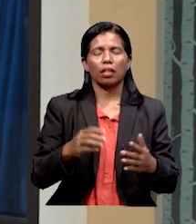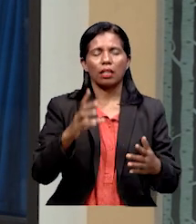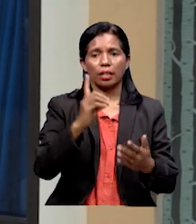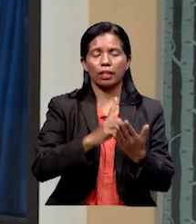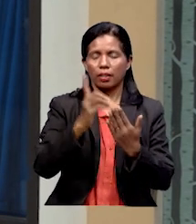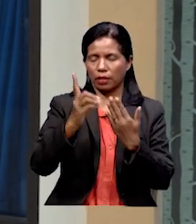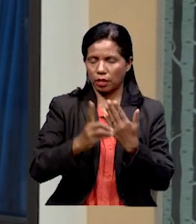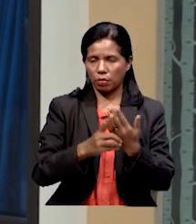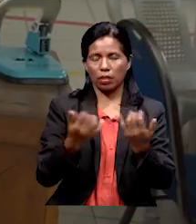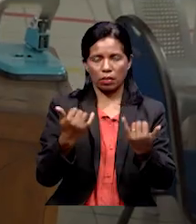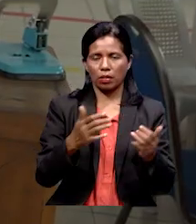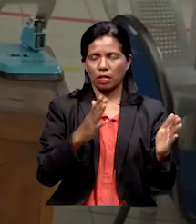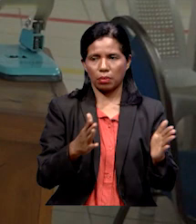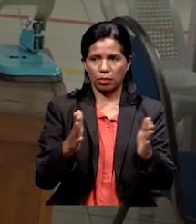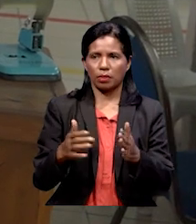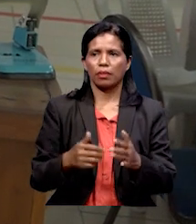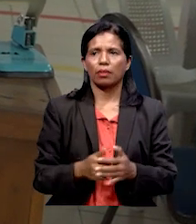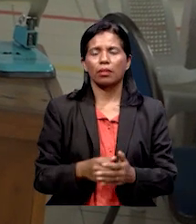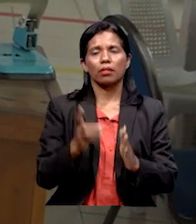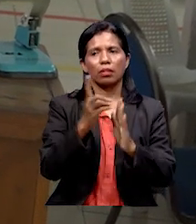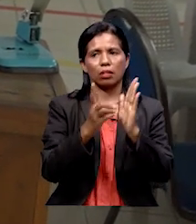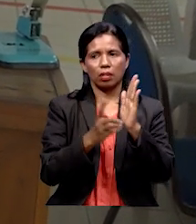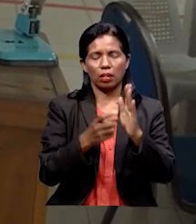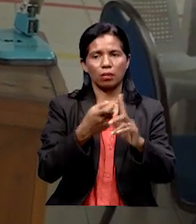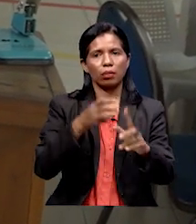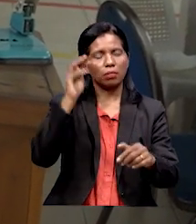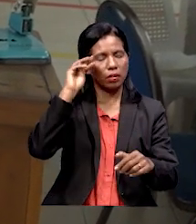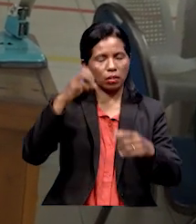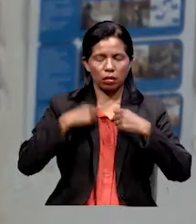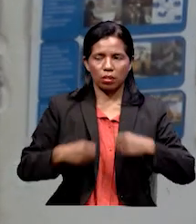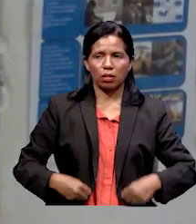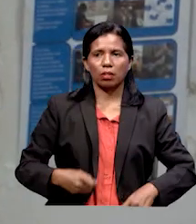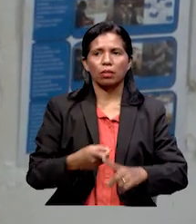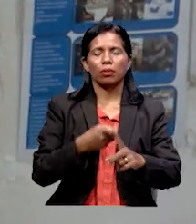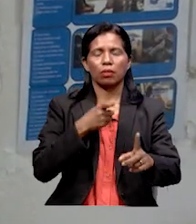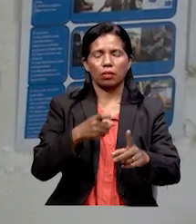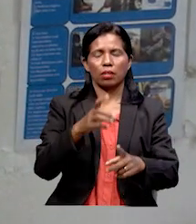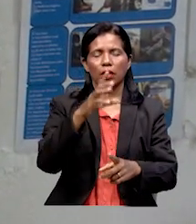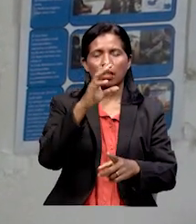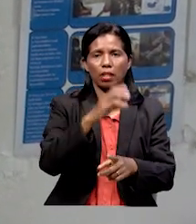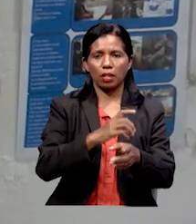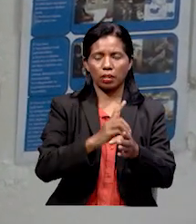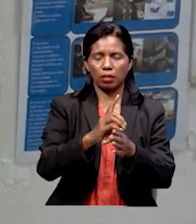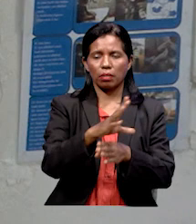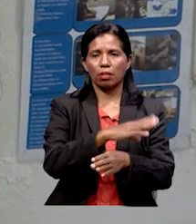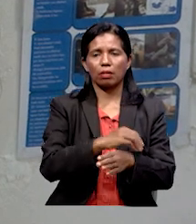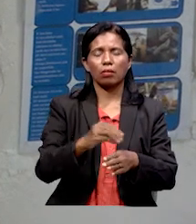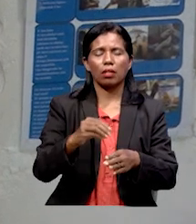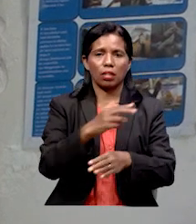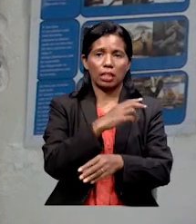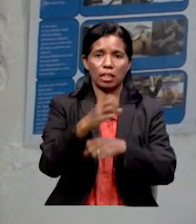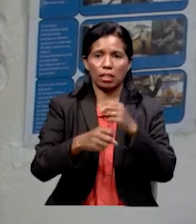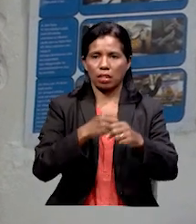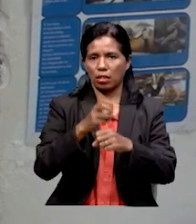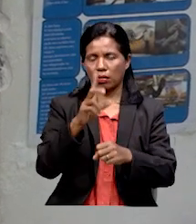tamba invoice te simu tardi. Tuir dados Ministério Saúde li husi Direção Nasional Apoio Serviço Hospitalar durante tira rihun rua